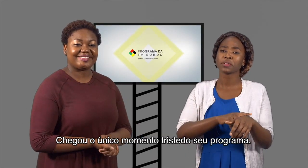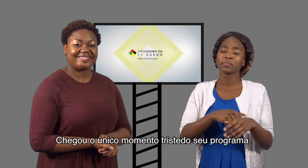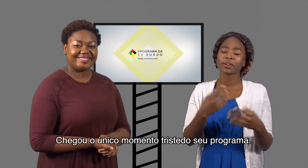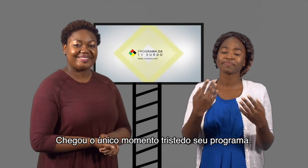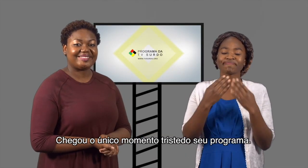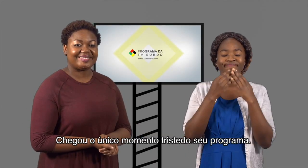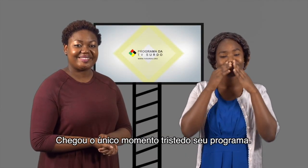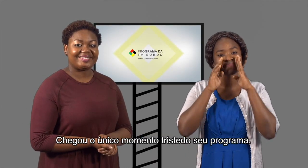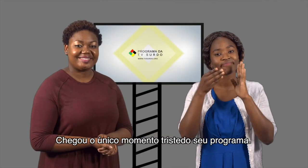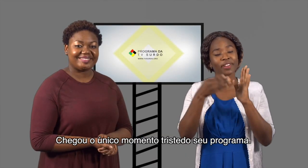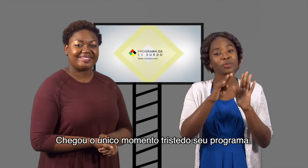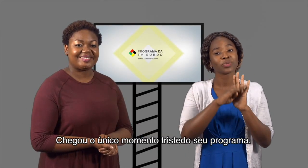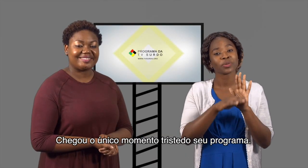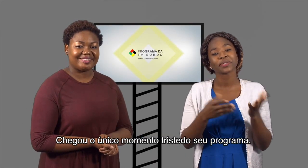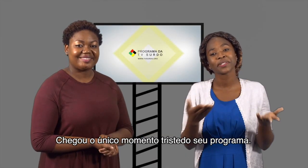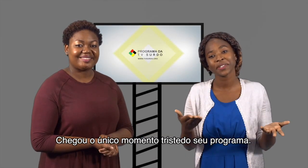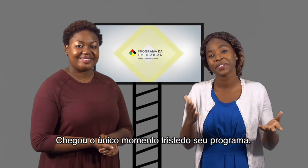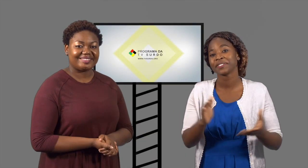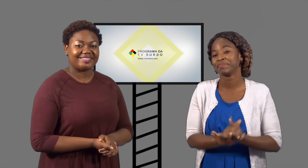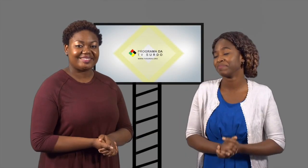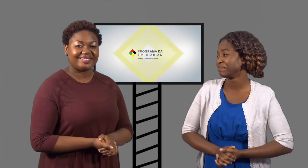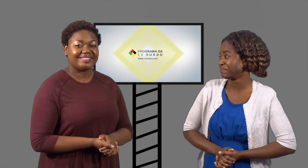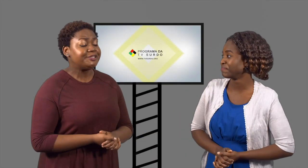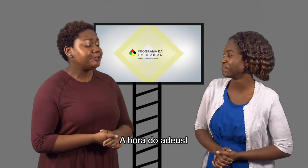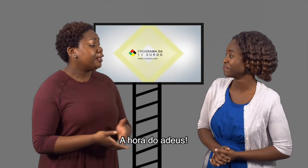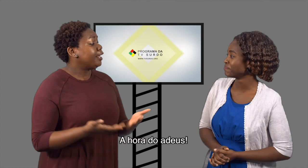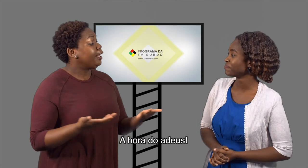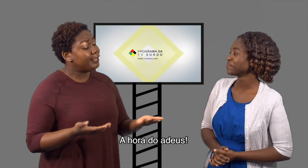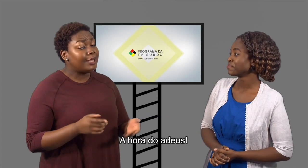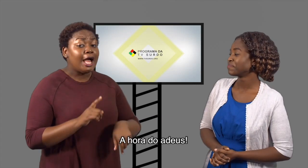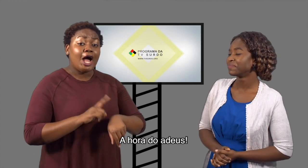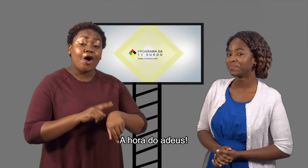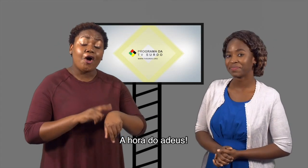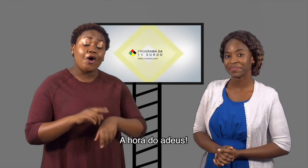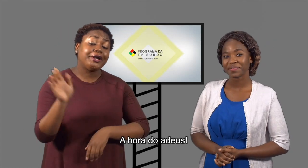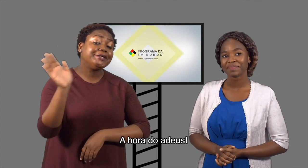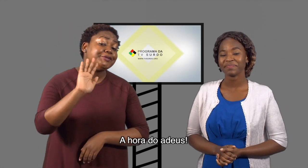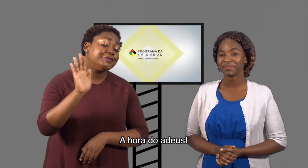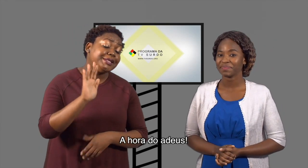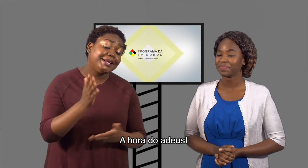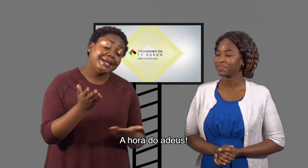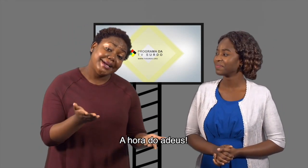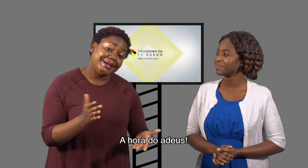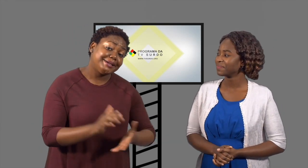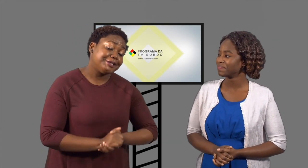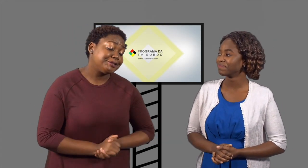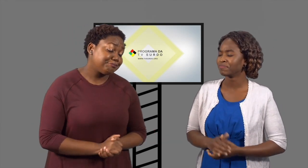Chegou o único momento triste do seu programa. A hora do adeus.